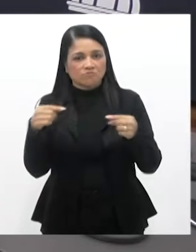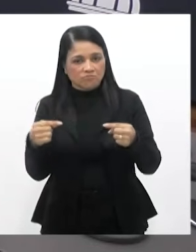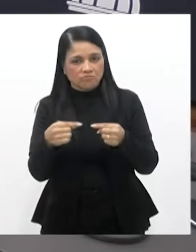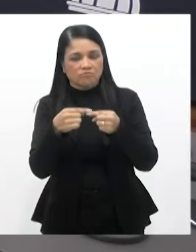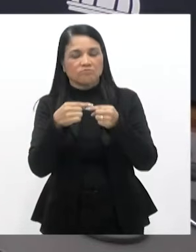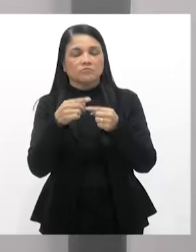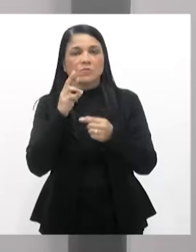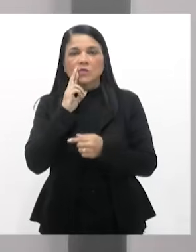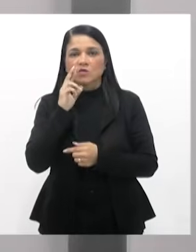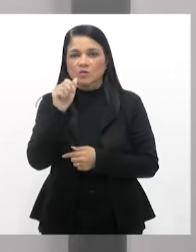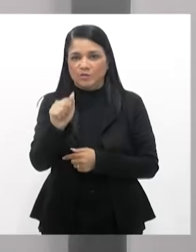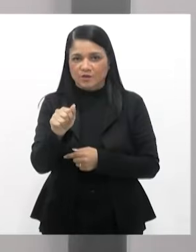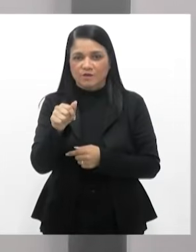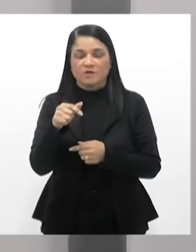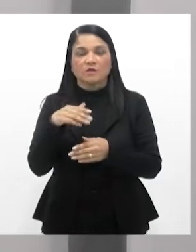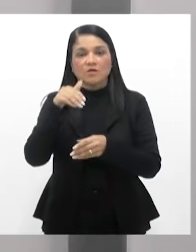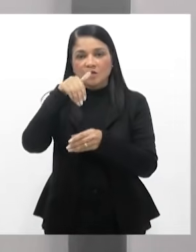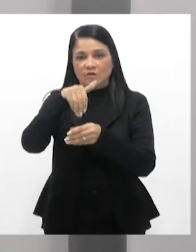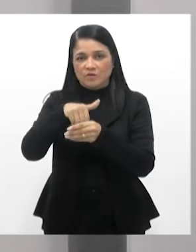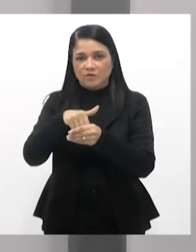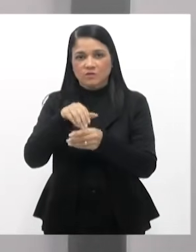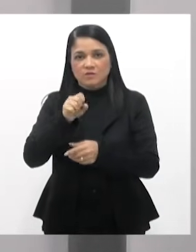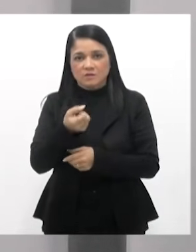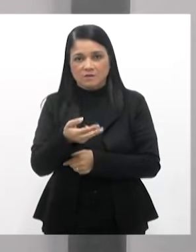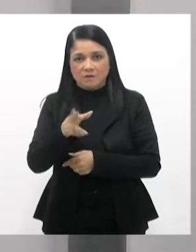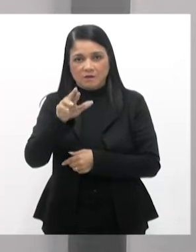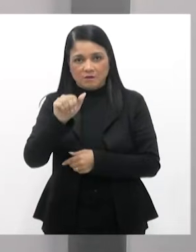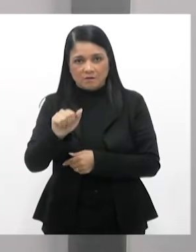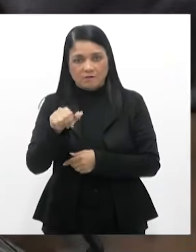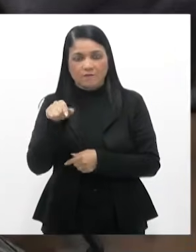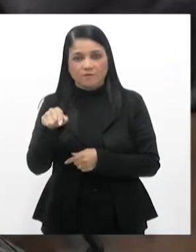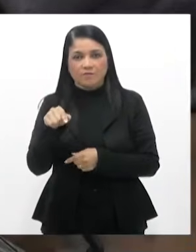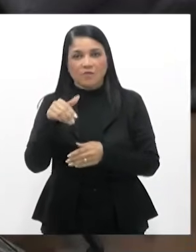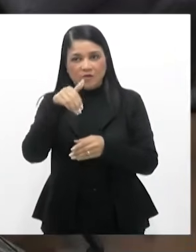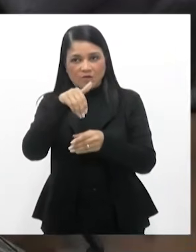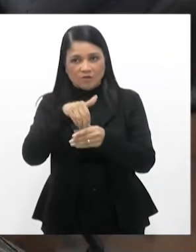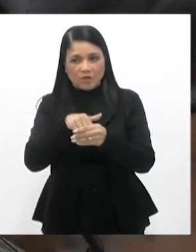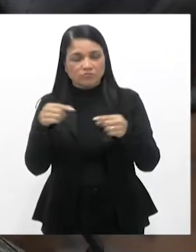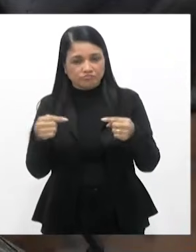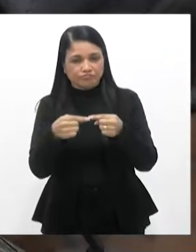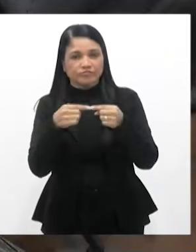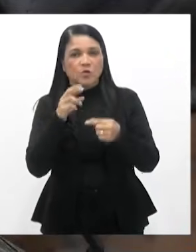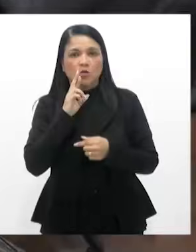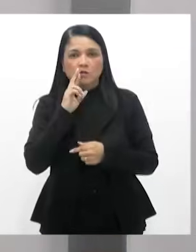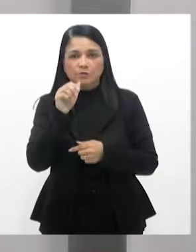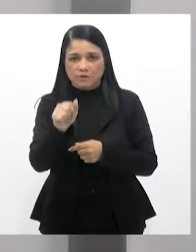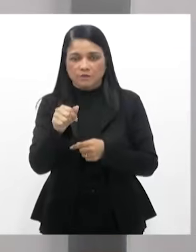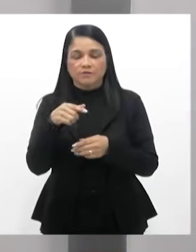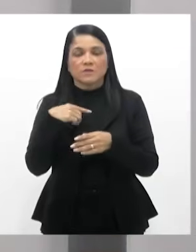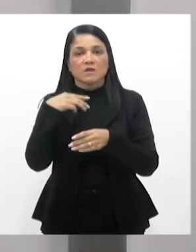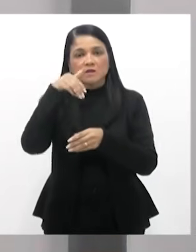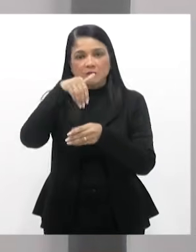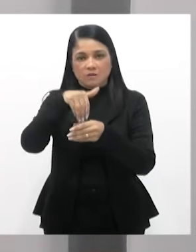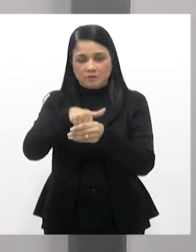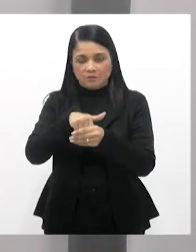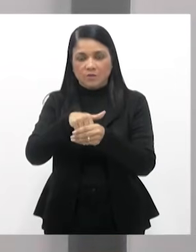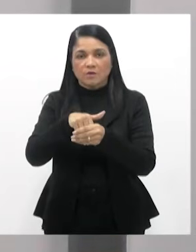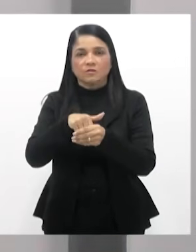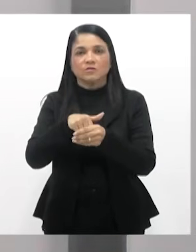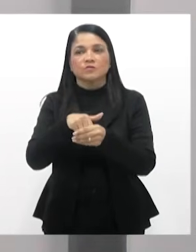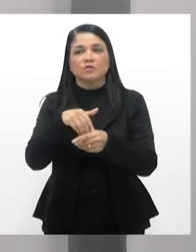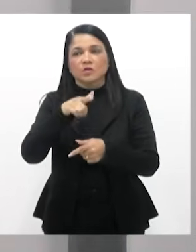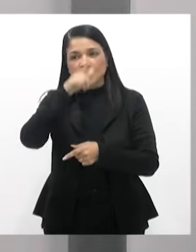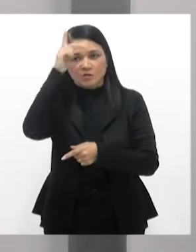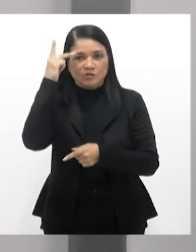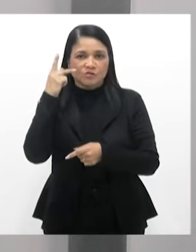Rodrigo Amorim. Como vota a deputada Sara Pôncio? Voto com Vossa Excelência. Como vota o deputado Luiz Paulo, já